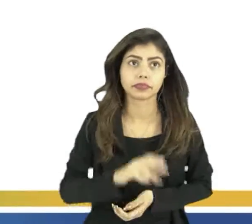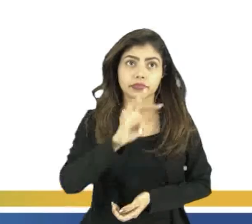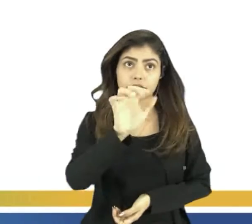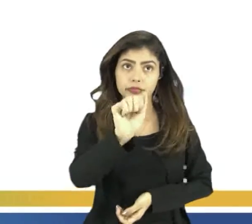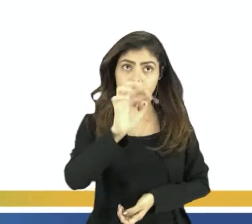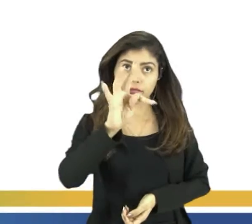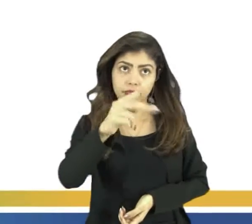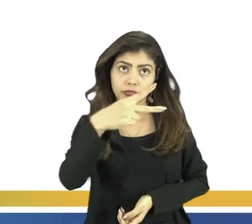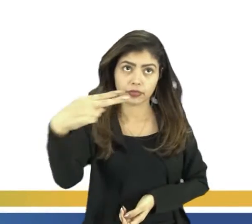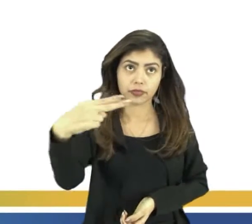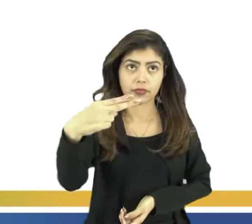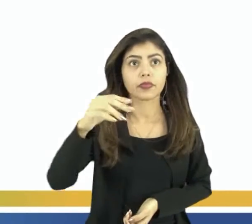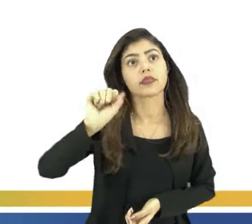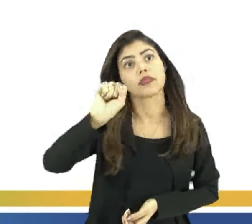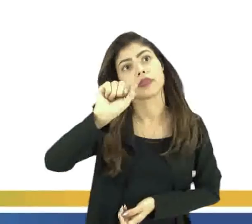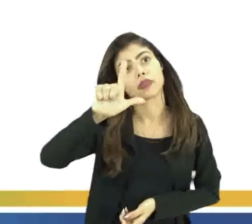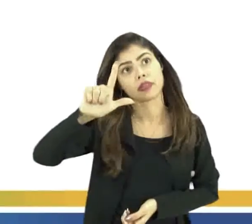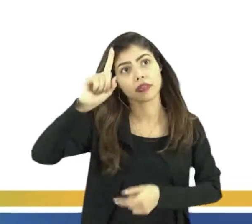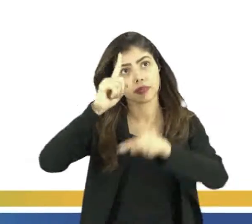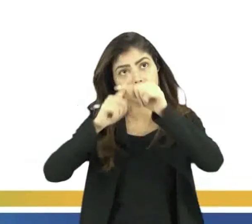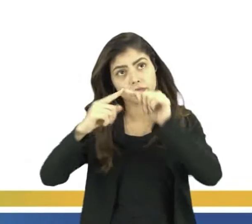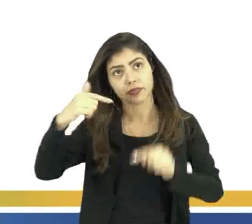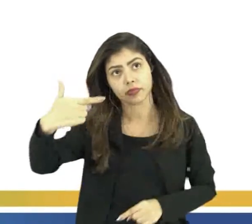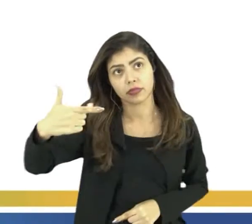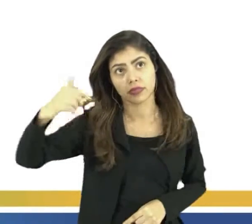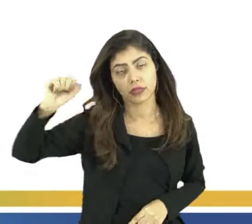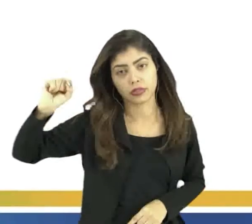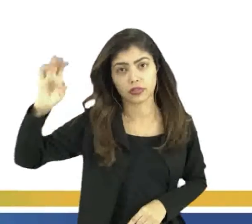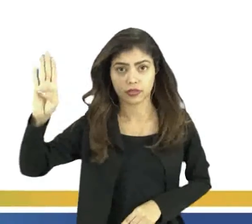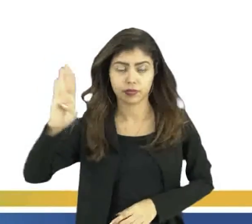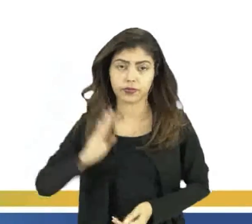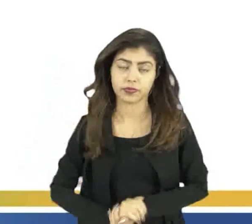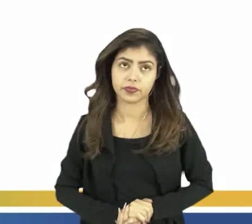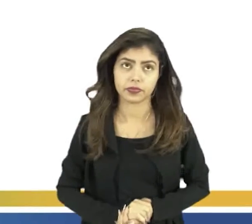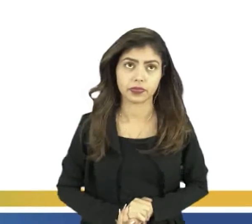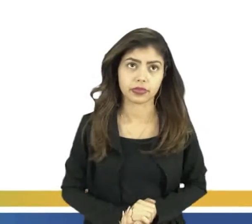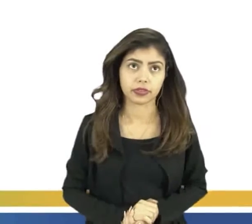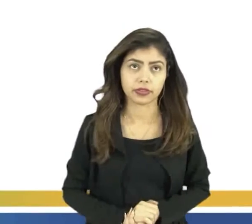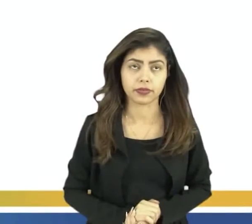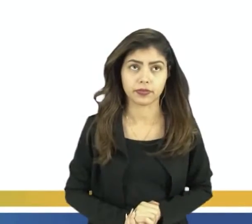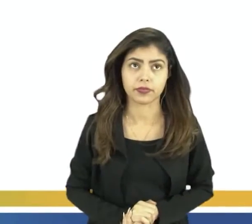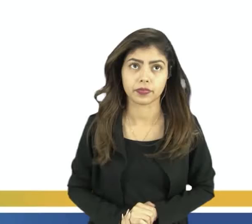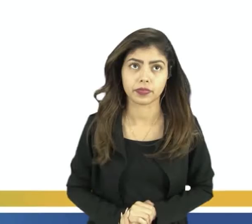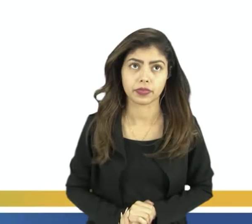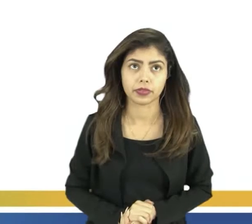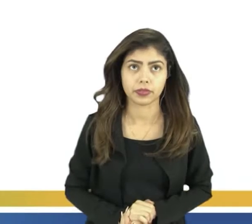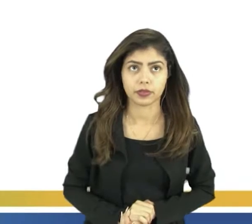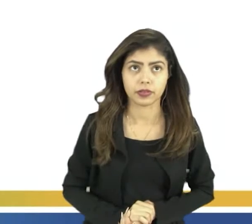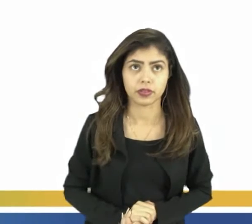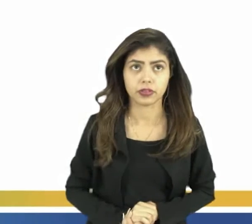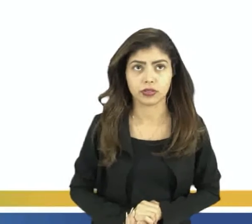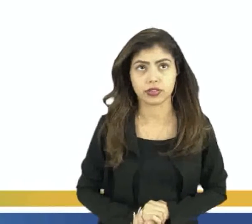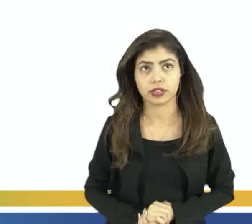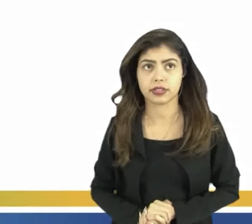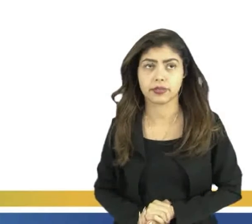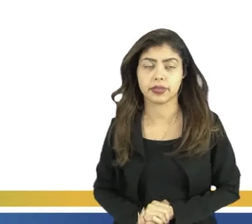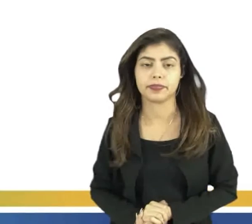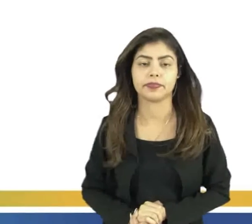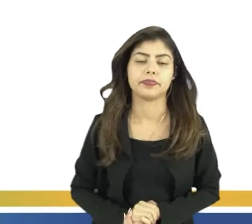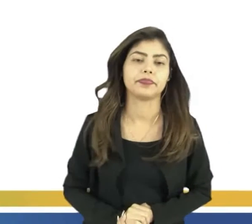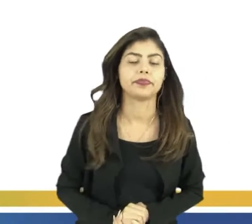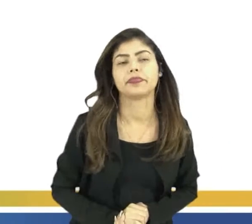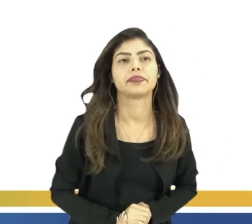aí a fórmula que a área total vai ser AT igual S, né, mais